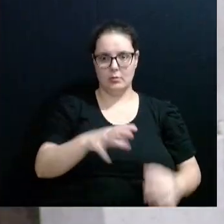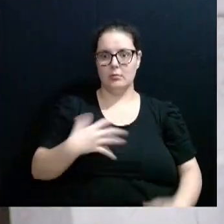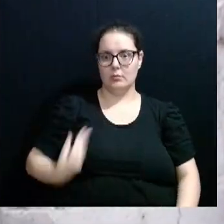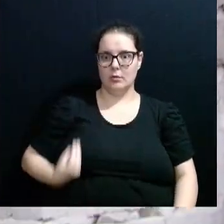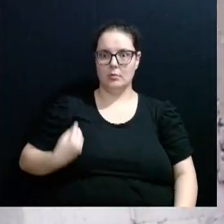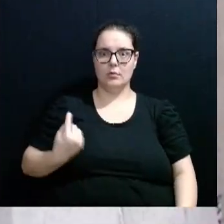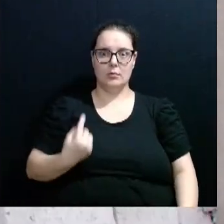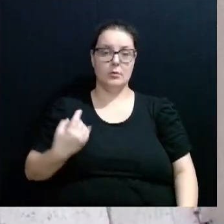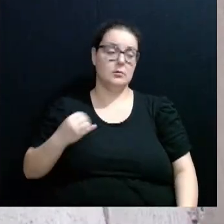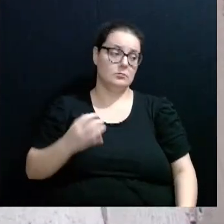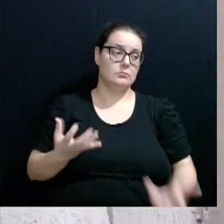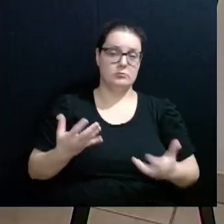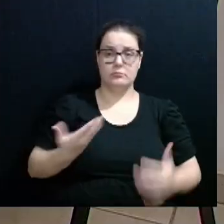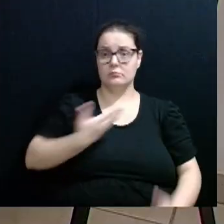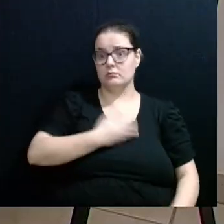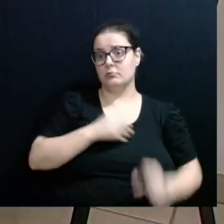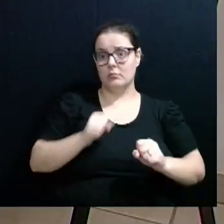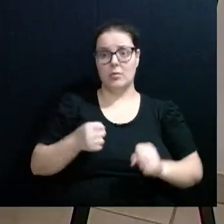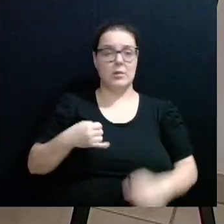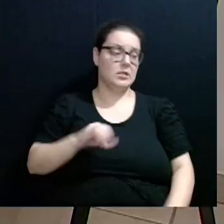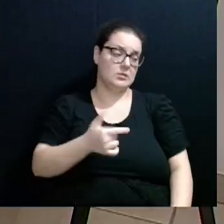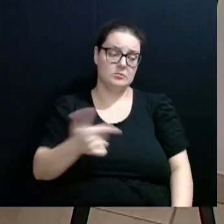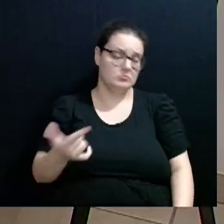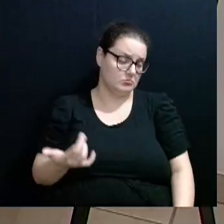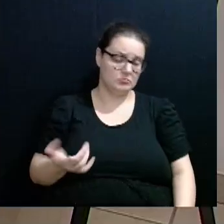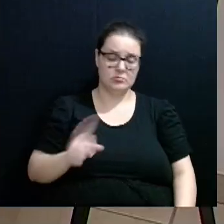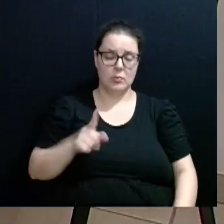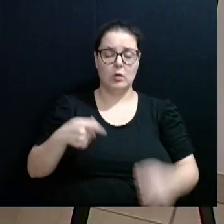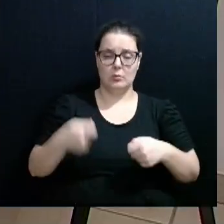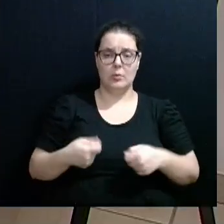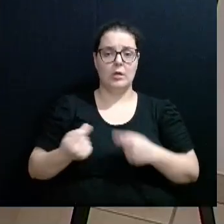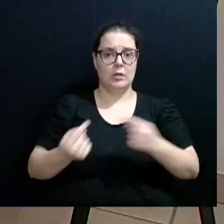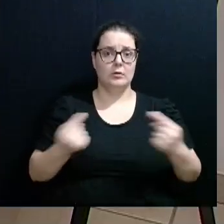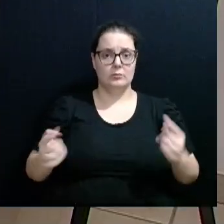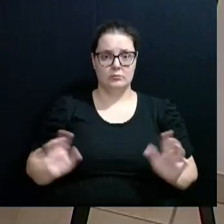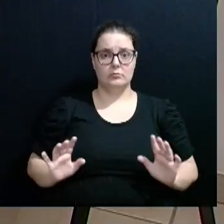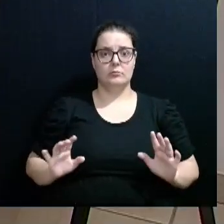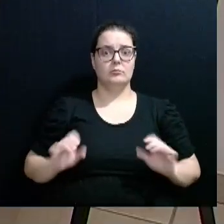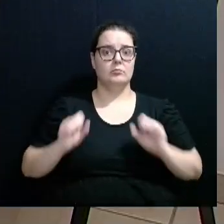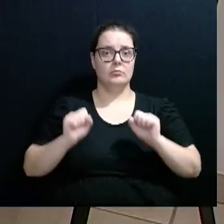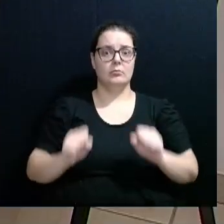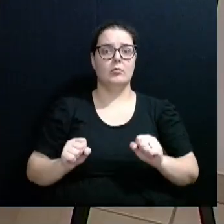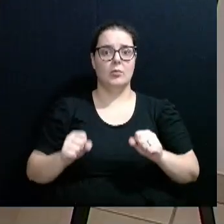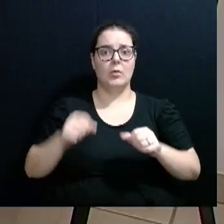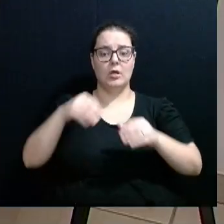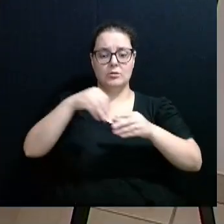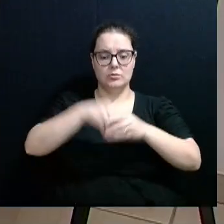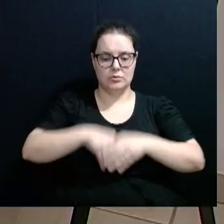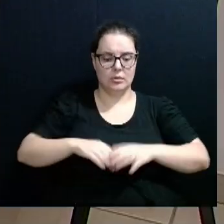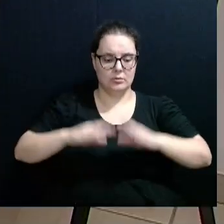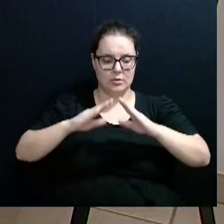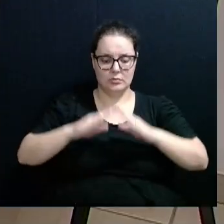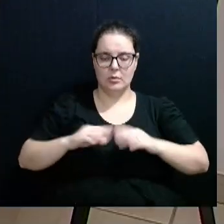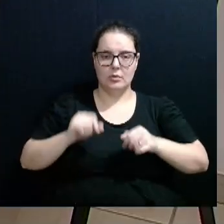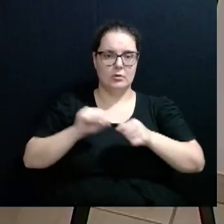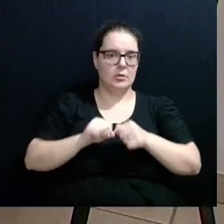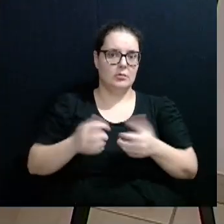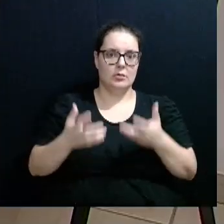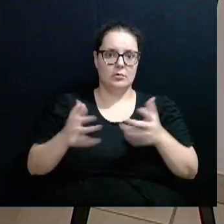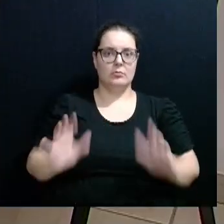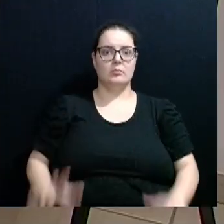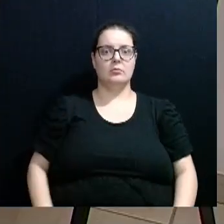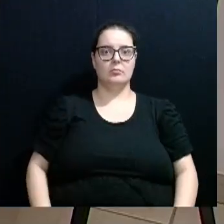amizade, pode ter, mas se não quiser, não é obrigado. Cada um pode ali dentro daquela... falar agora, esse lugar é